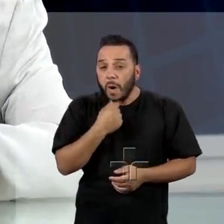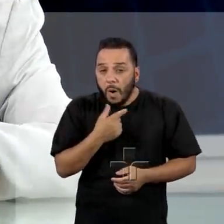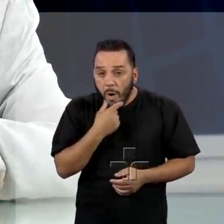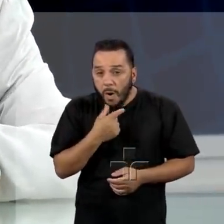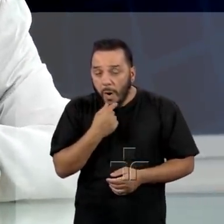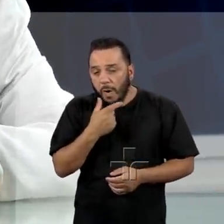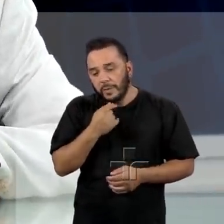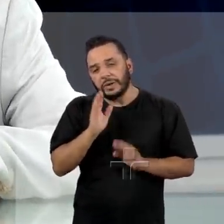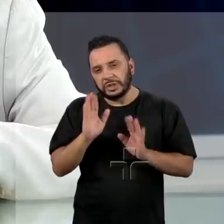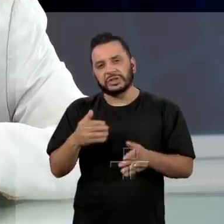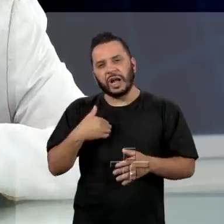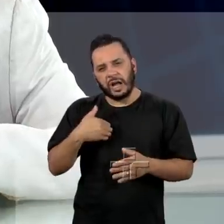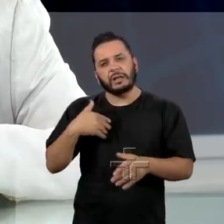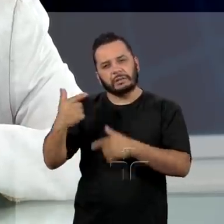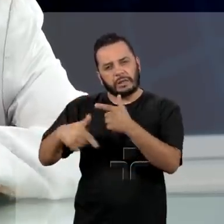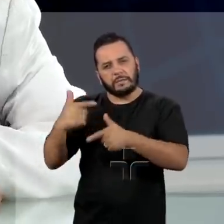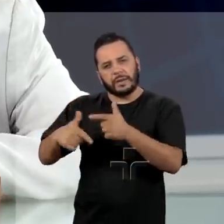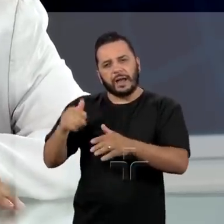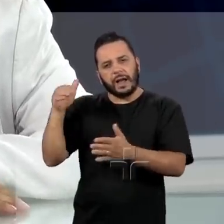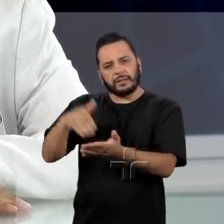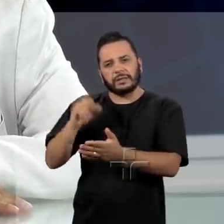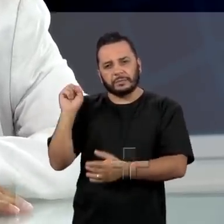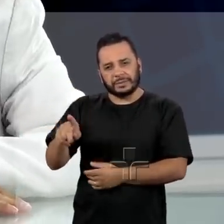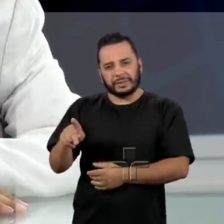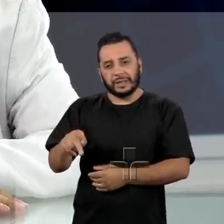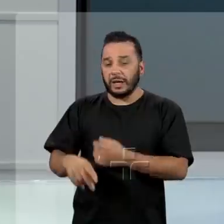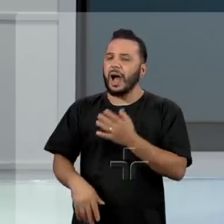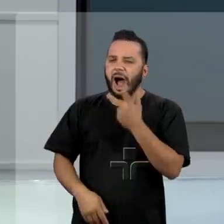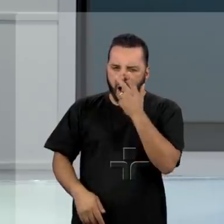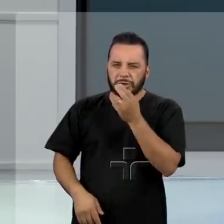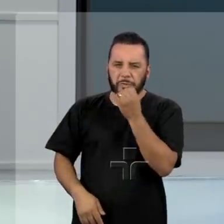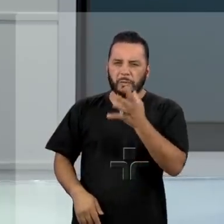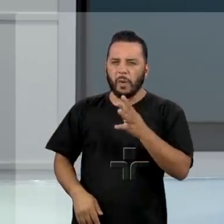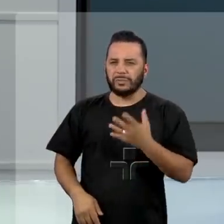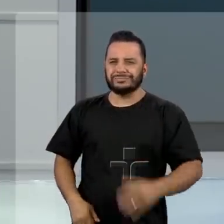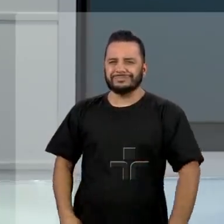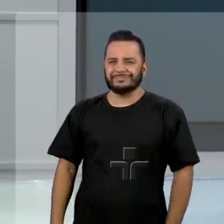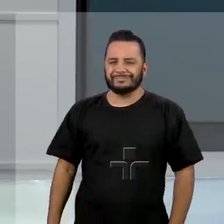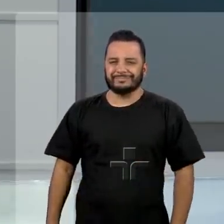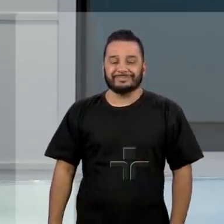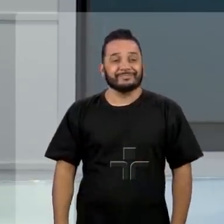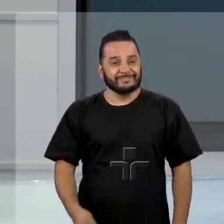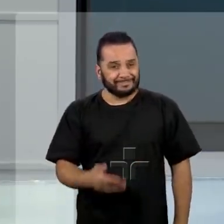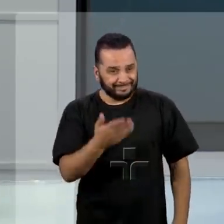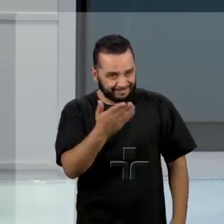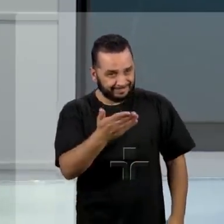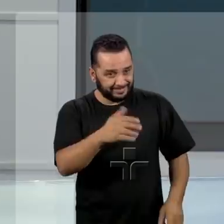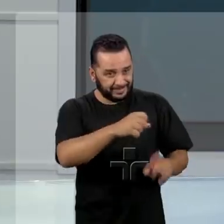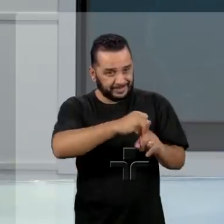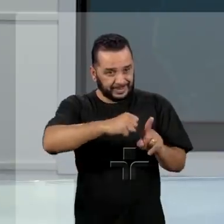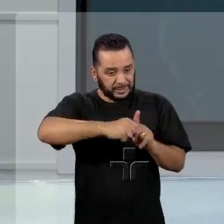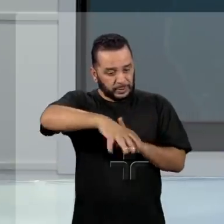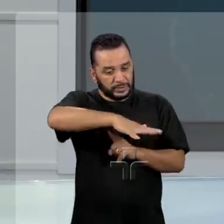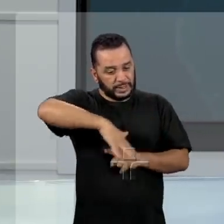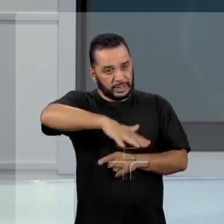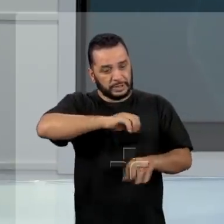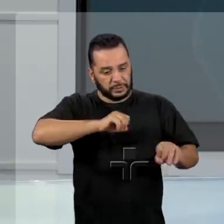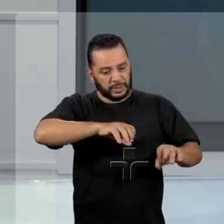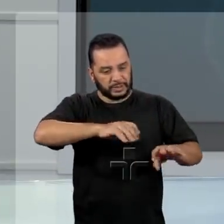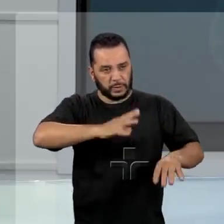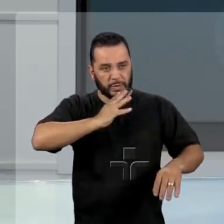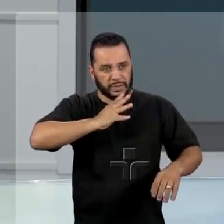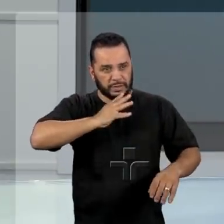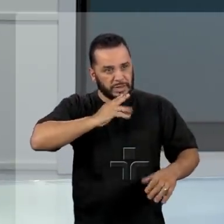carreira até o fim. Mas eu acho uma super ideia, né? São duas coisas. Uma é essa ideia de uma sociedade de educação, de